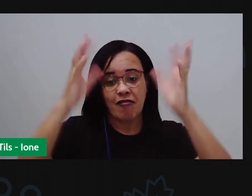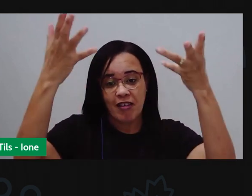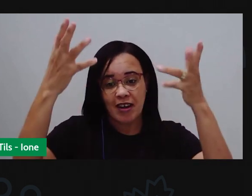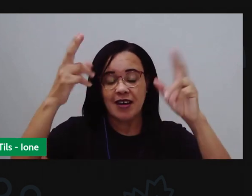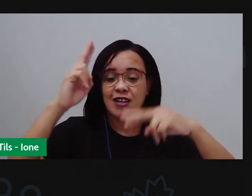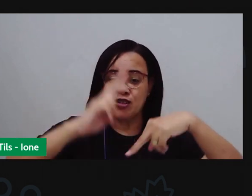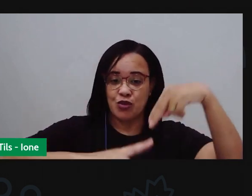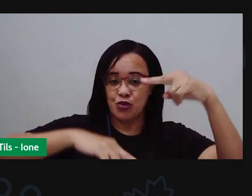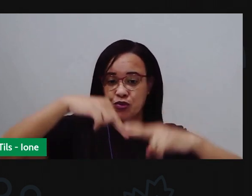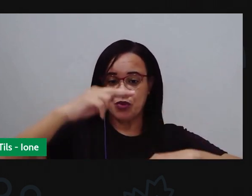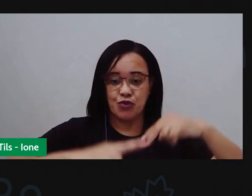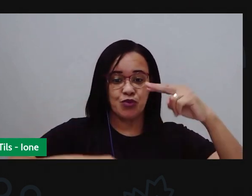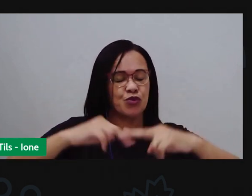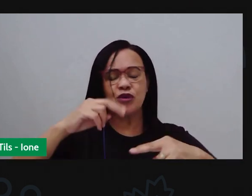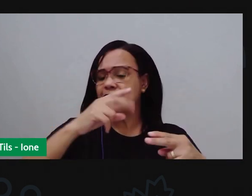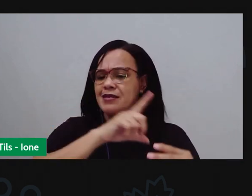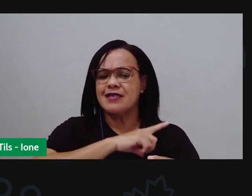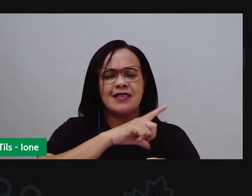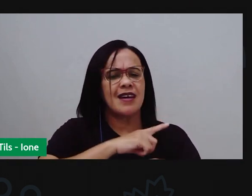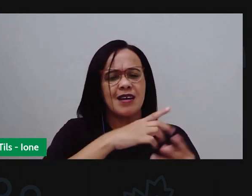dos festejos juninos.